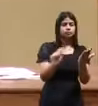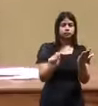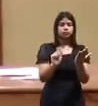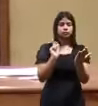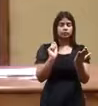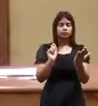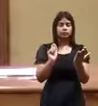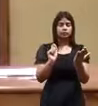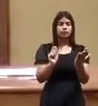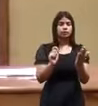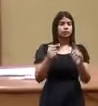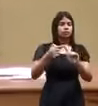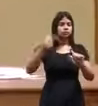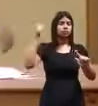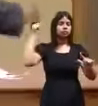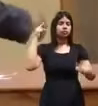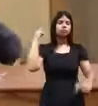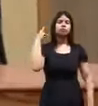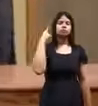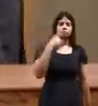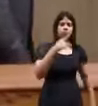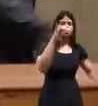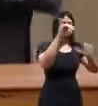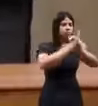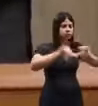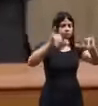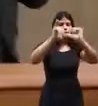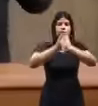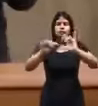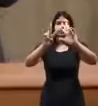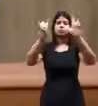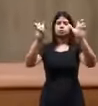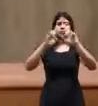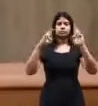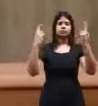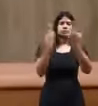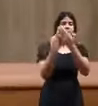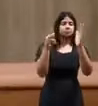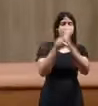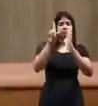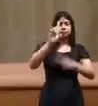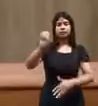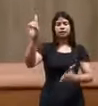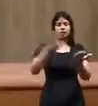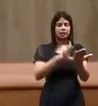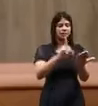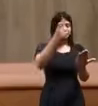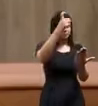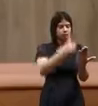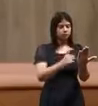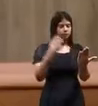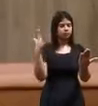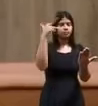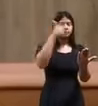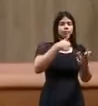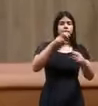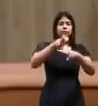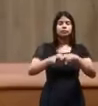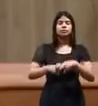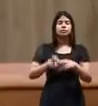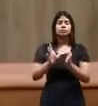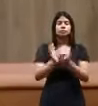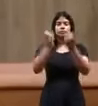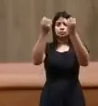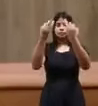seriam. Pronto. É, rapaz, é coisa linda a Bíblia, meus irmãos. Aí pronto, é por isso que a Bíblia diz: ele foi pregar